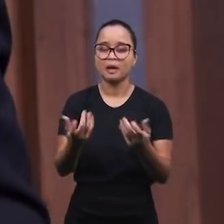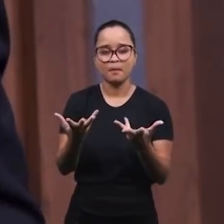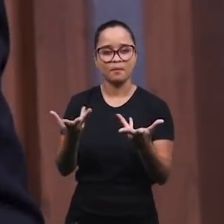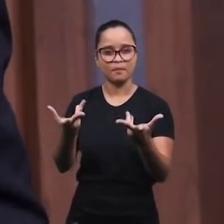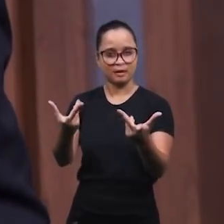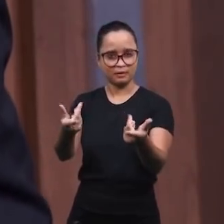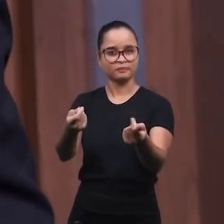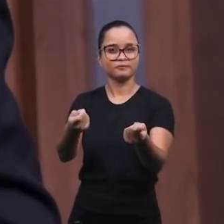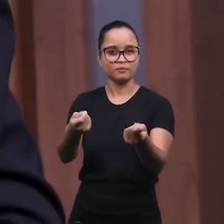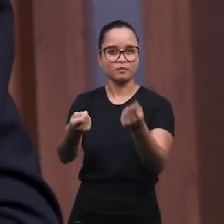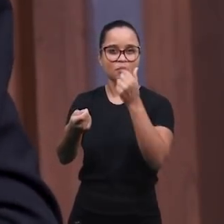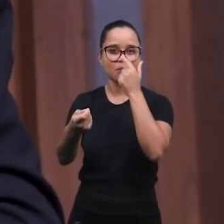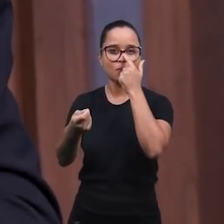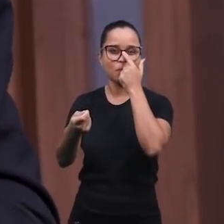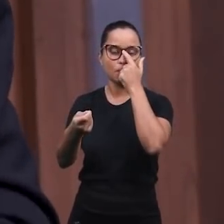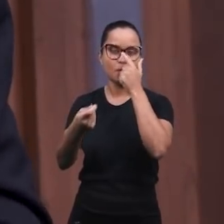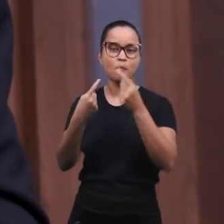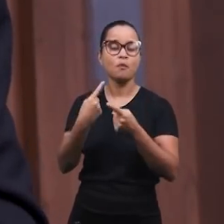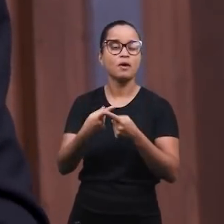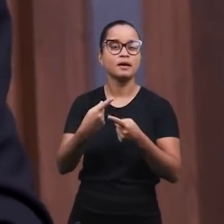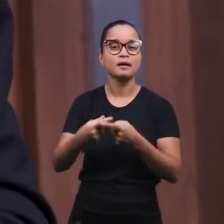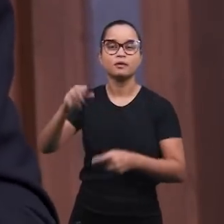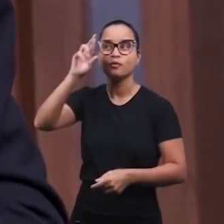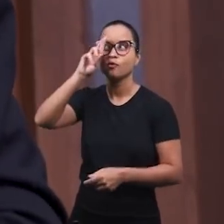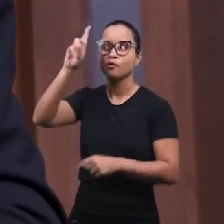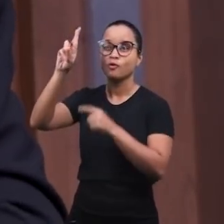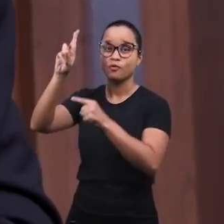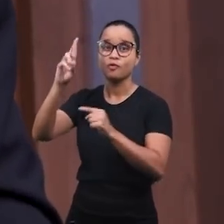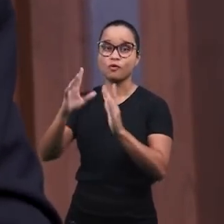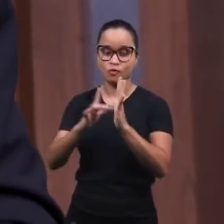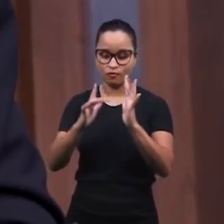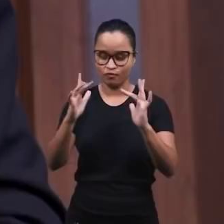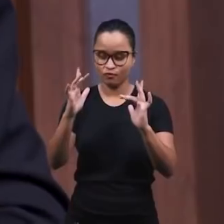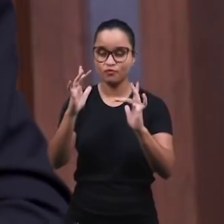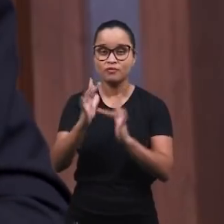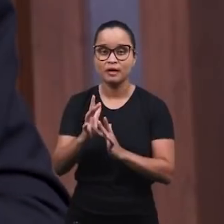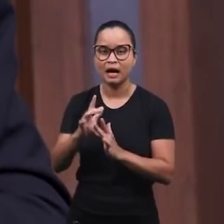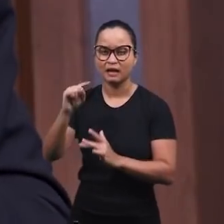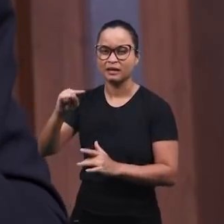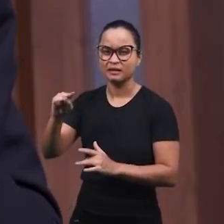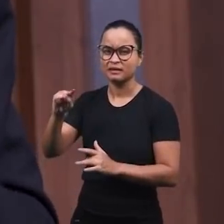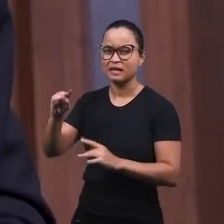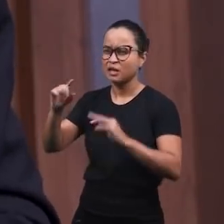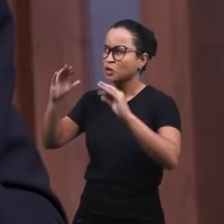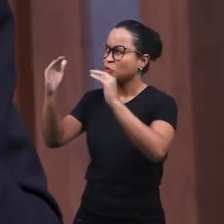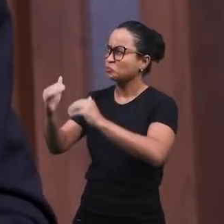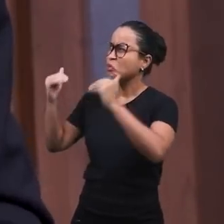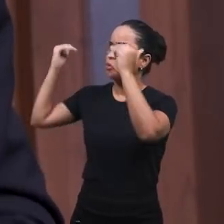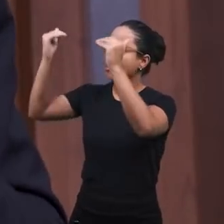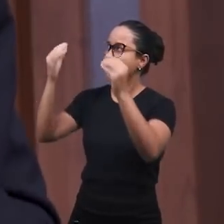é maravilhoso. É maravilhoso que o Senhor Jesus seja o único que é adorado. É aquele a quem toda honra, toda glória, todo